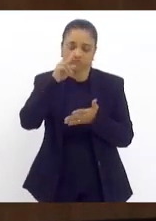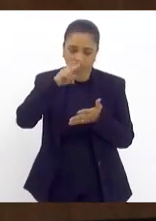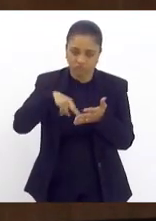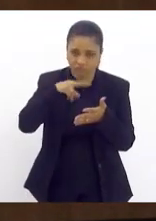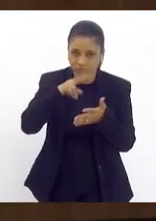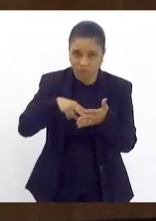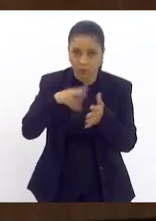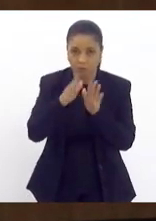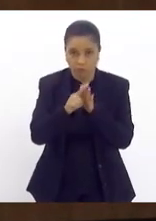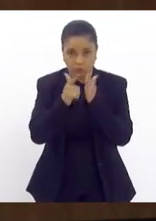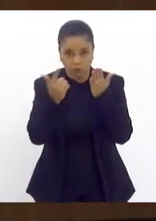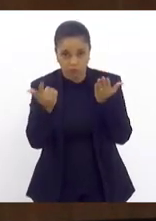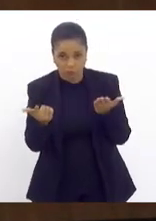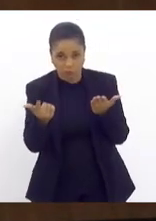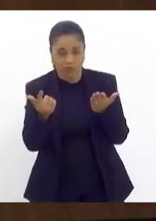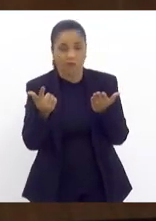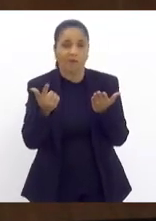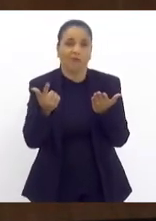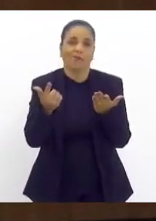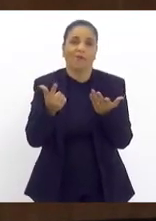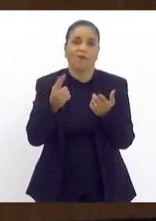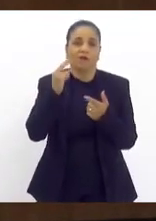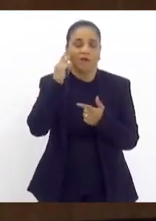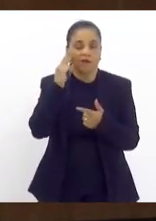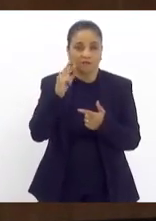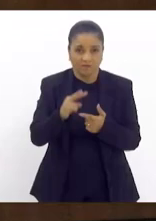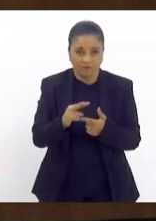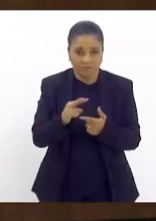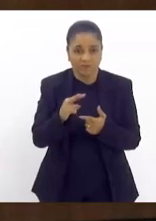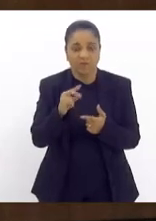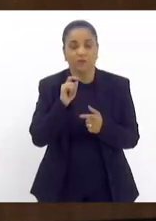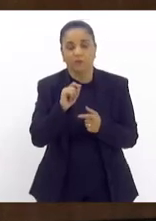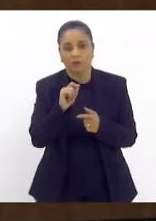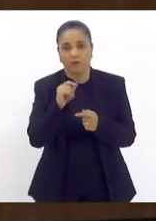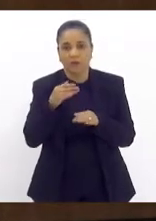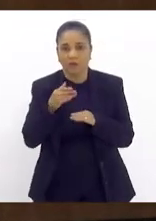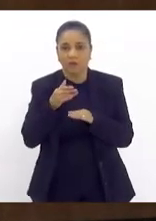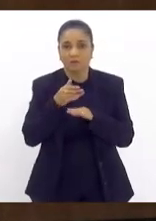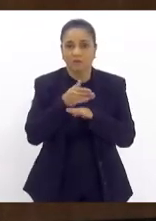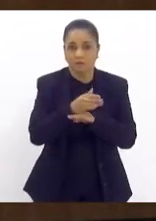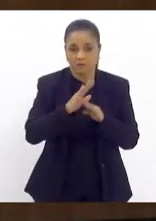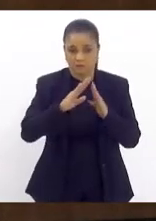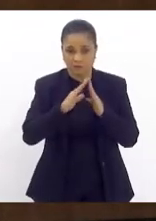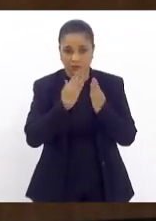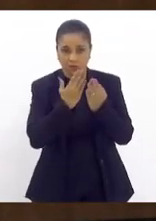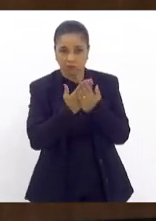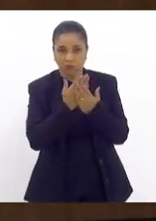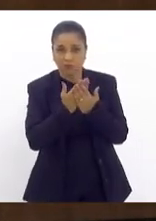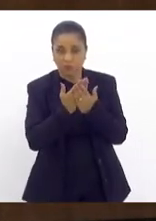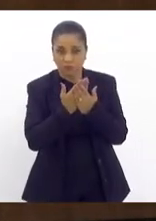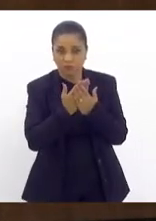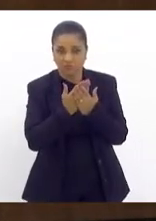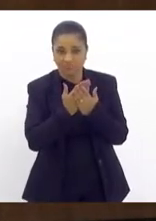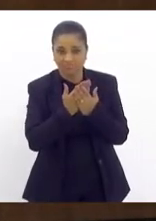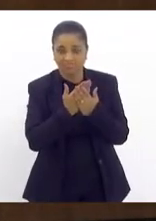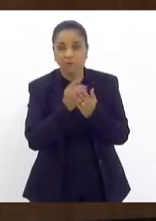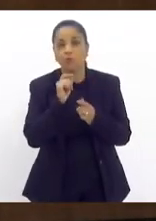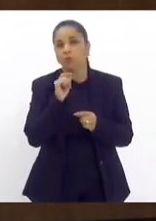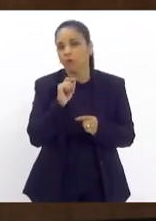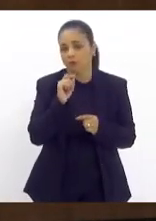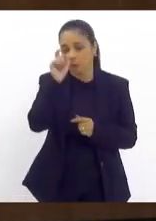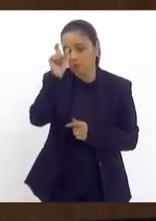se lembrar, vai verificar que a entrada na escola se deu sob a perspectiva de que era